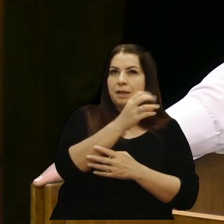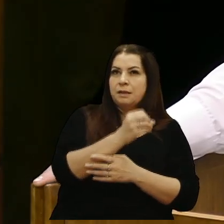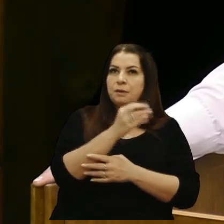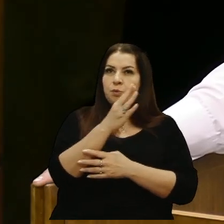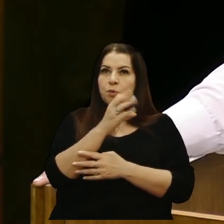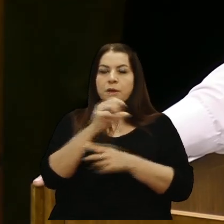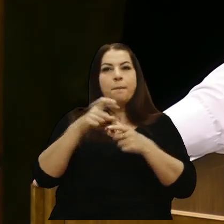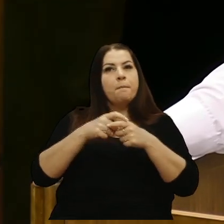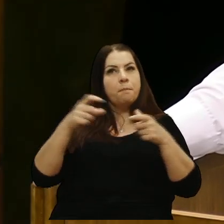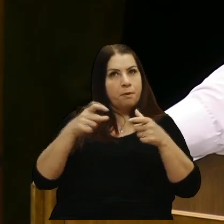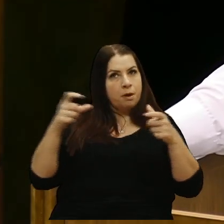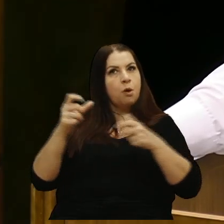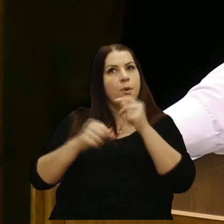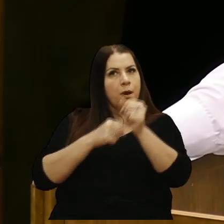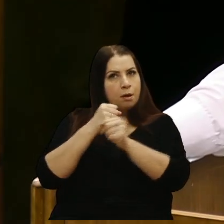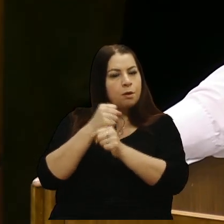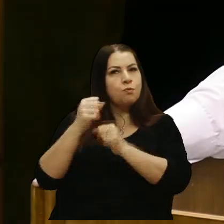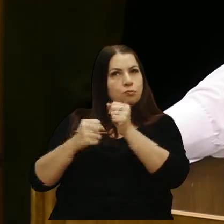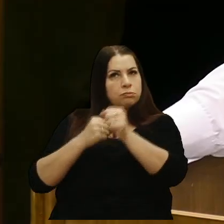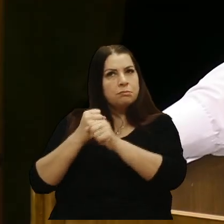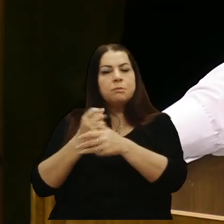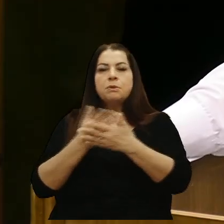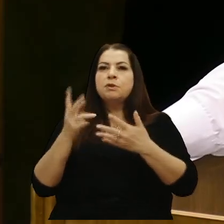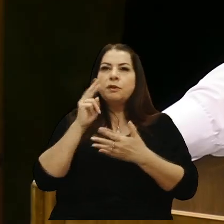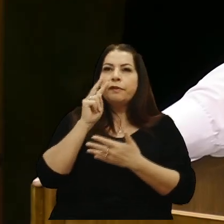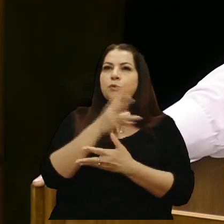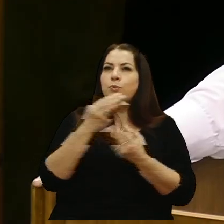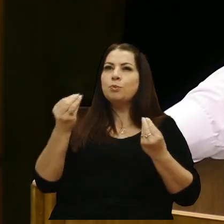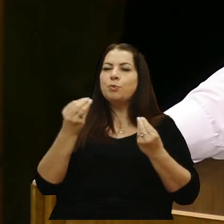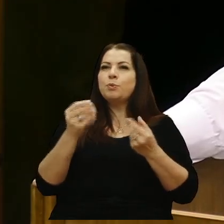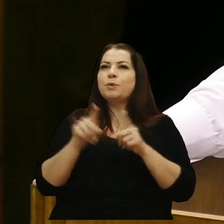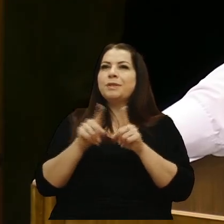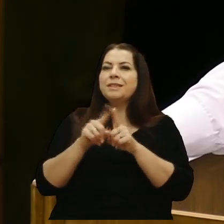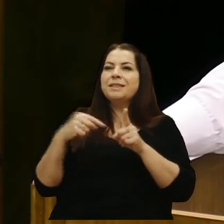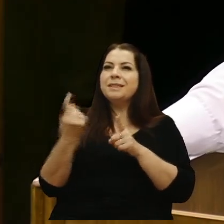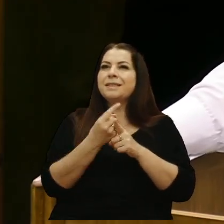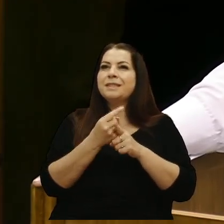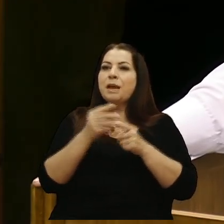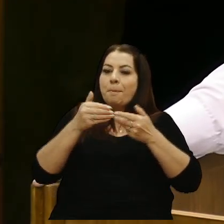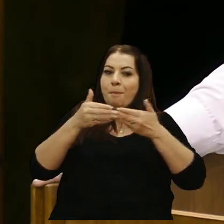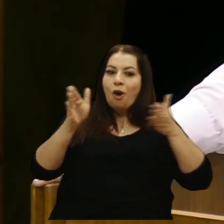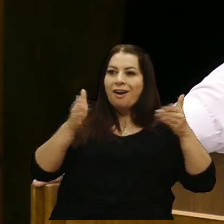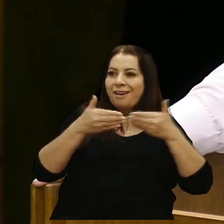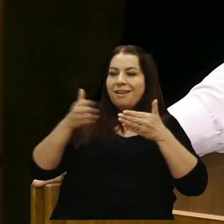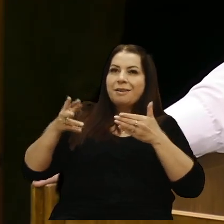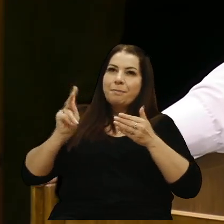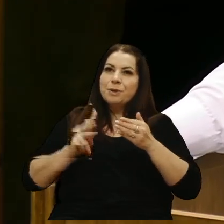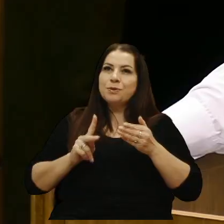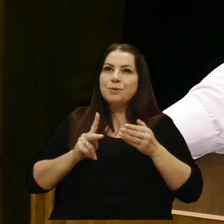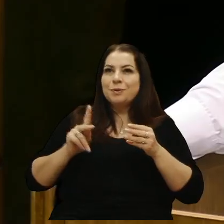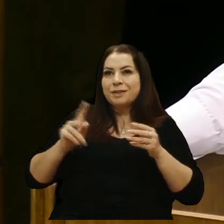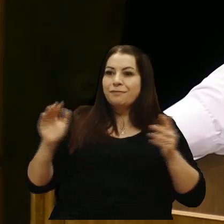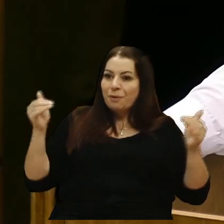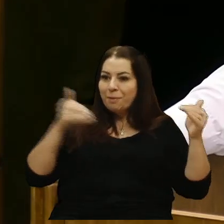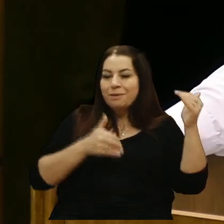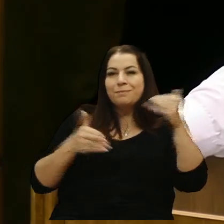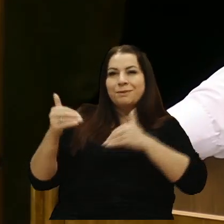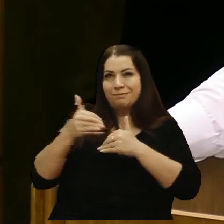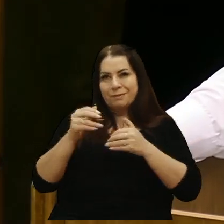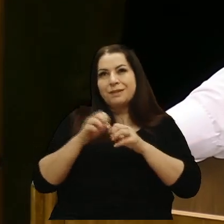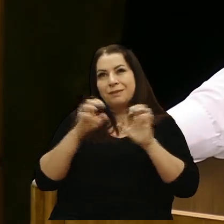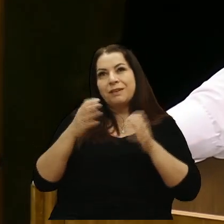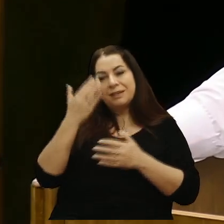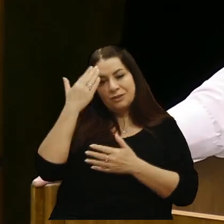40% maior a cada ano, então a gente está vendo muita aceitação e muita porta aberta para este evento. E desde já